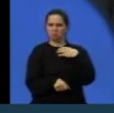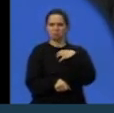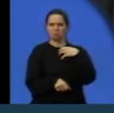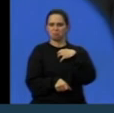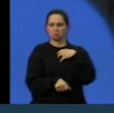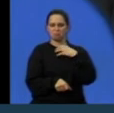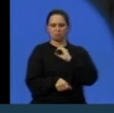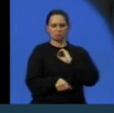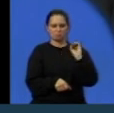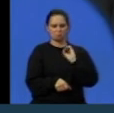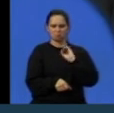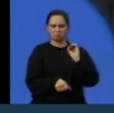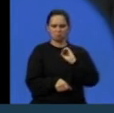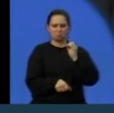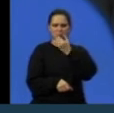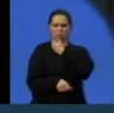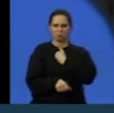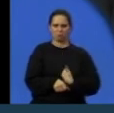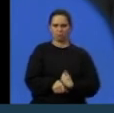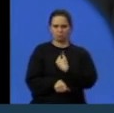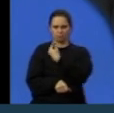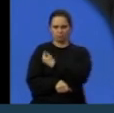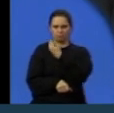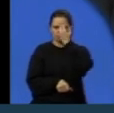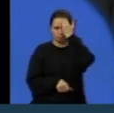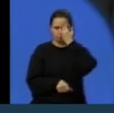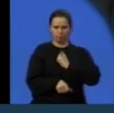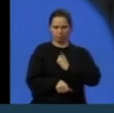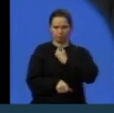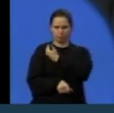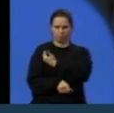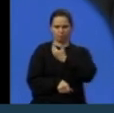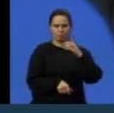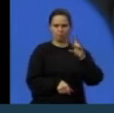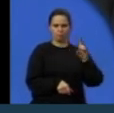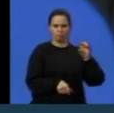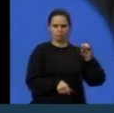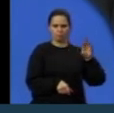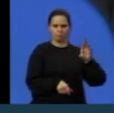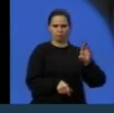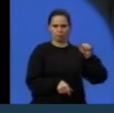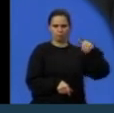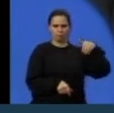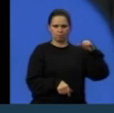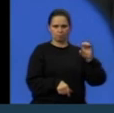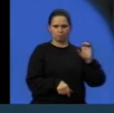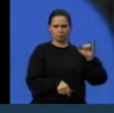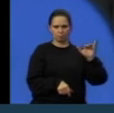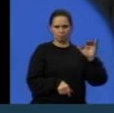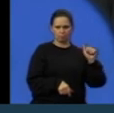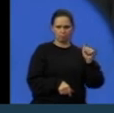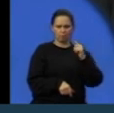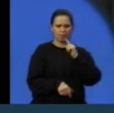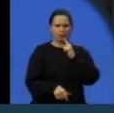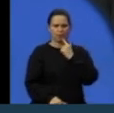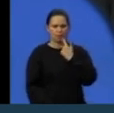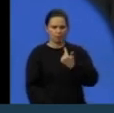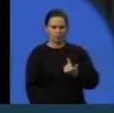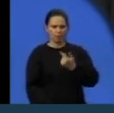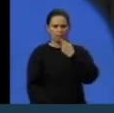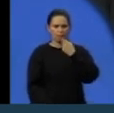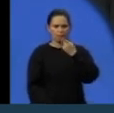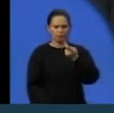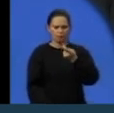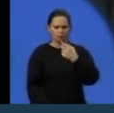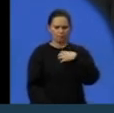como comumente também é dito, chamado de dormência. Distúrbio de linguagem. Da